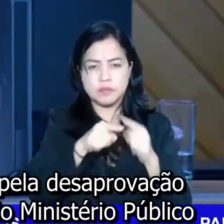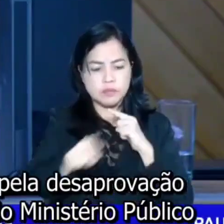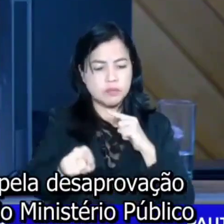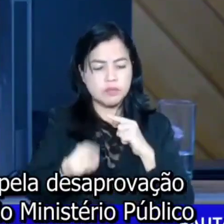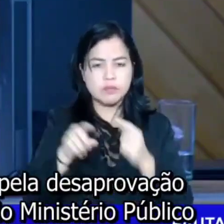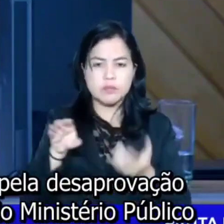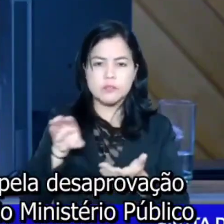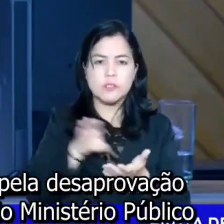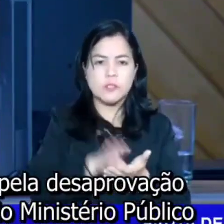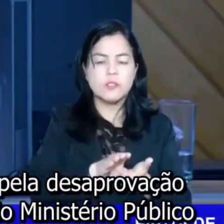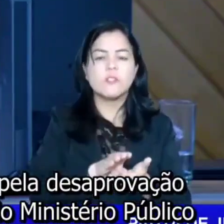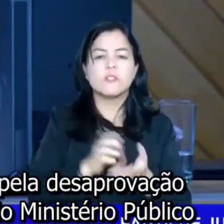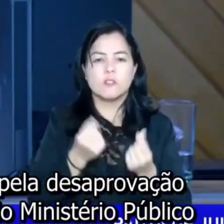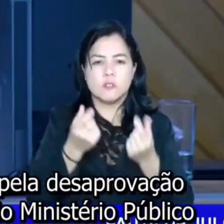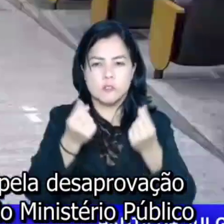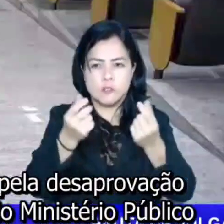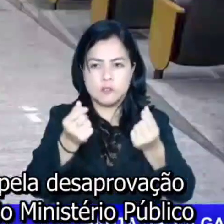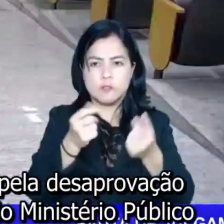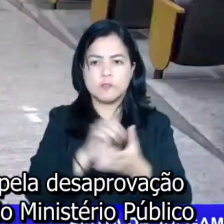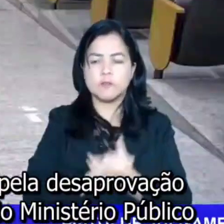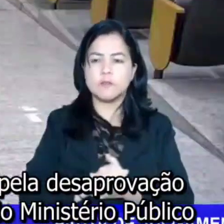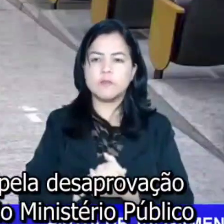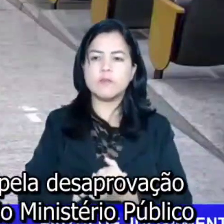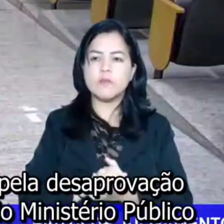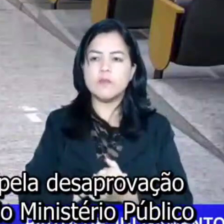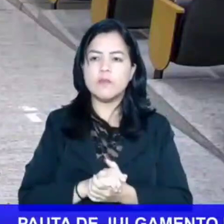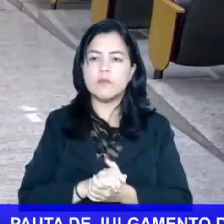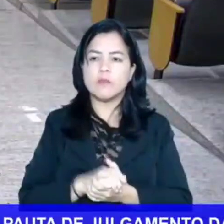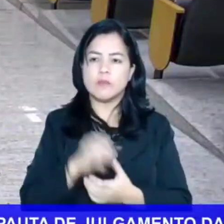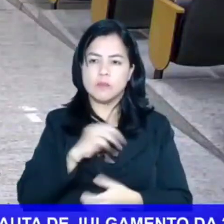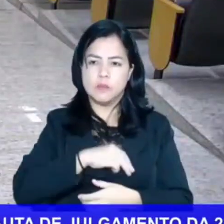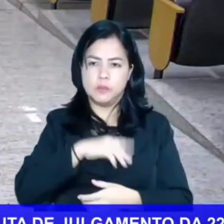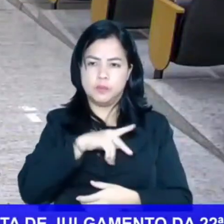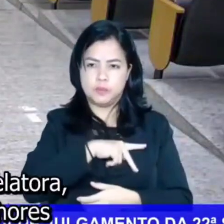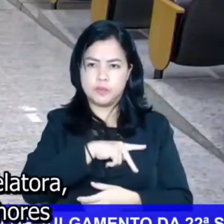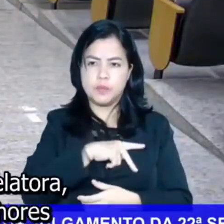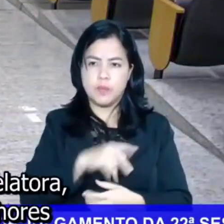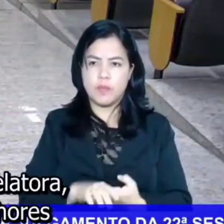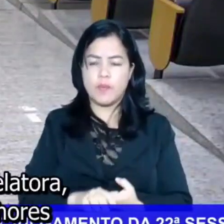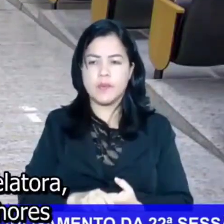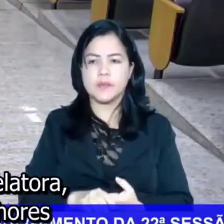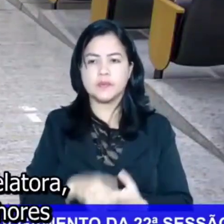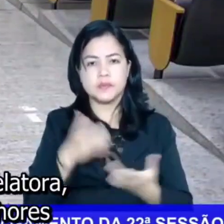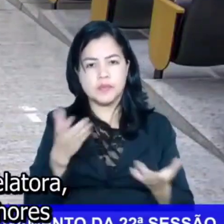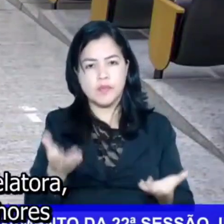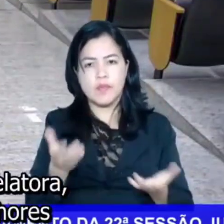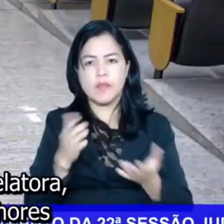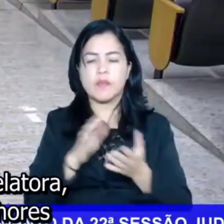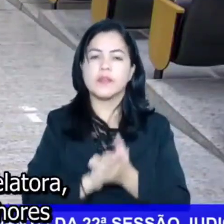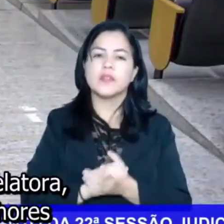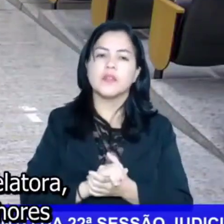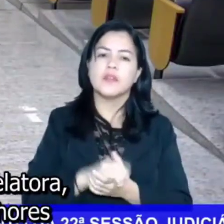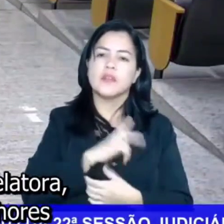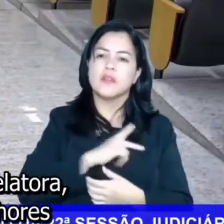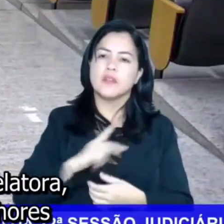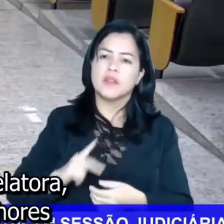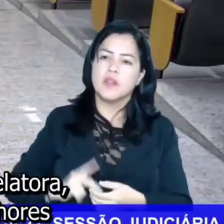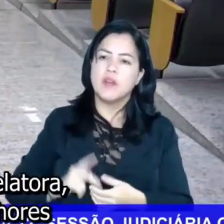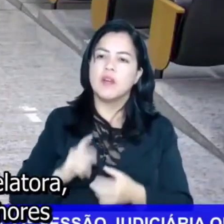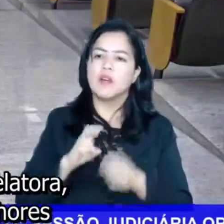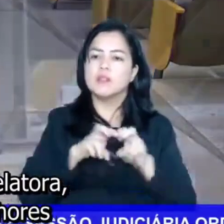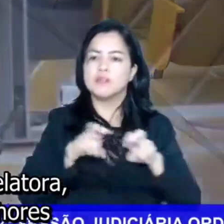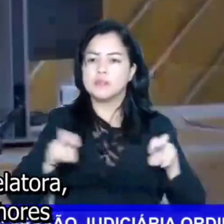das contas. É o relatório. É o relatório do doutor Pablo, Ministério Público. Imagem ampla do plenário. Excelentíssimo presidente, excelentíssima relatora,